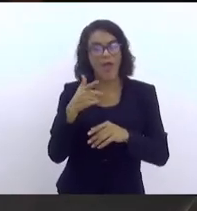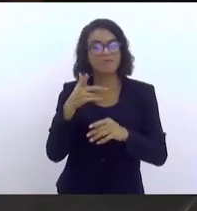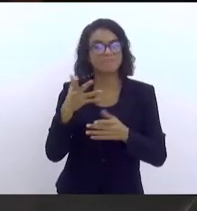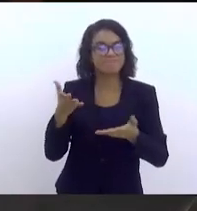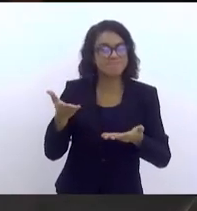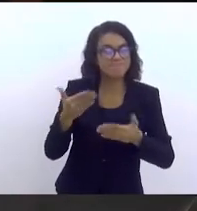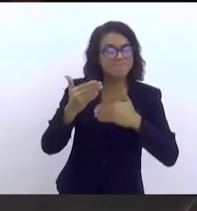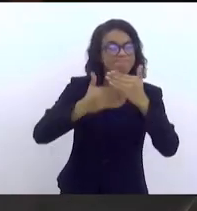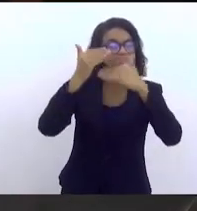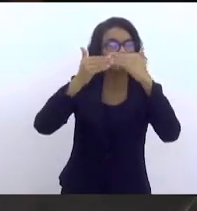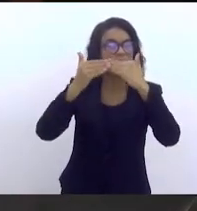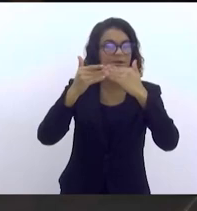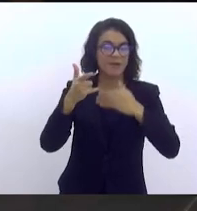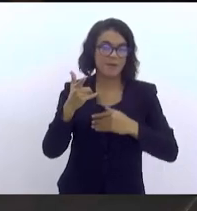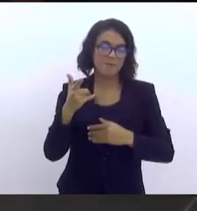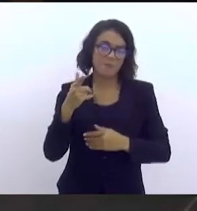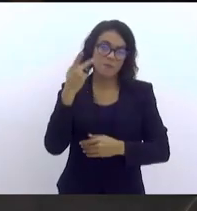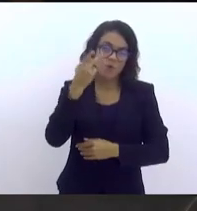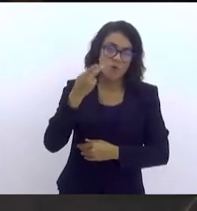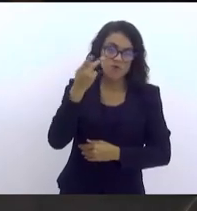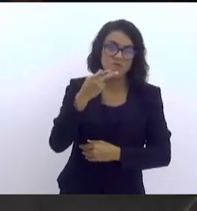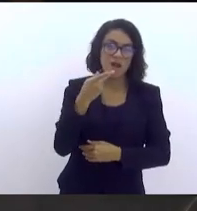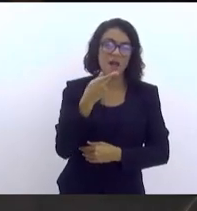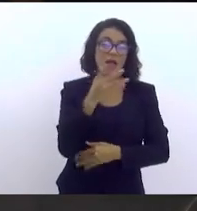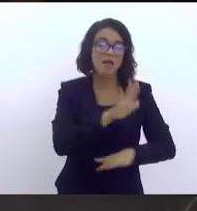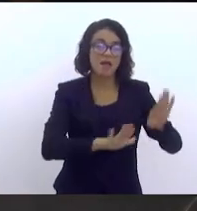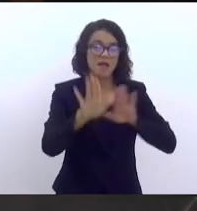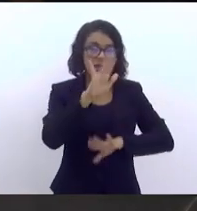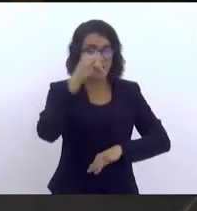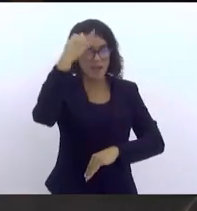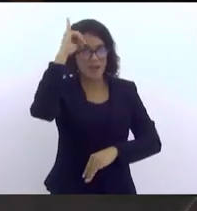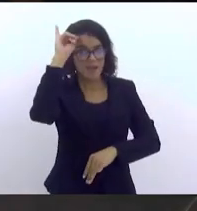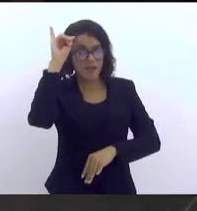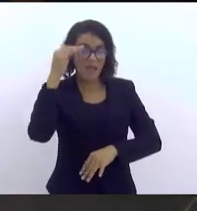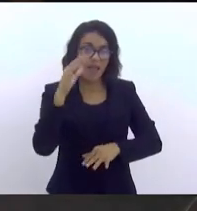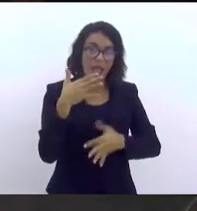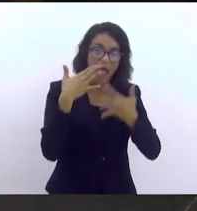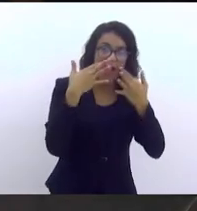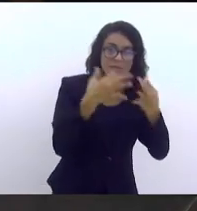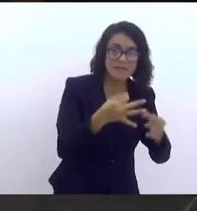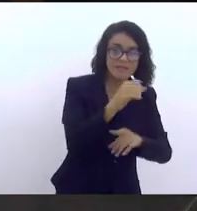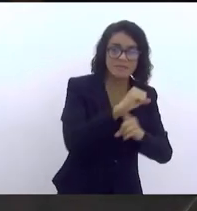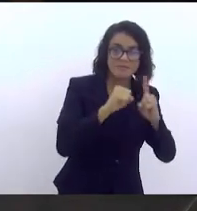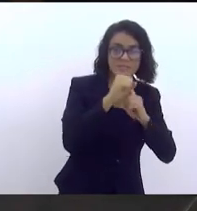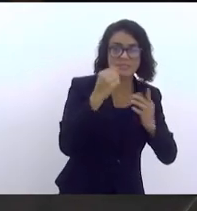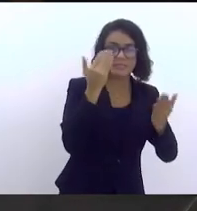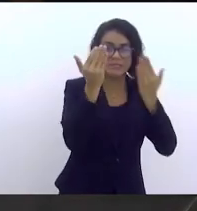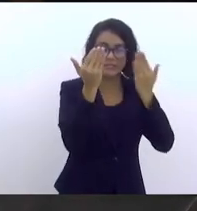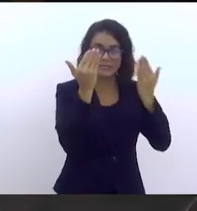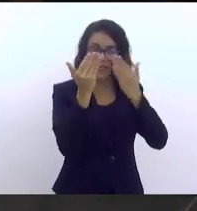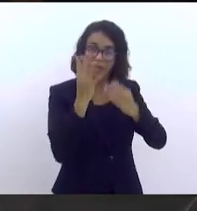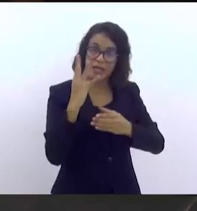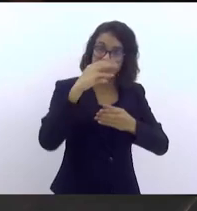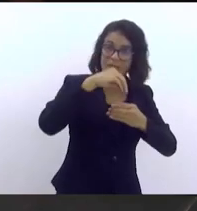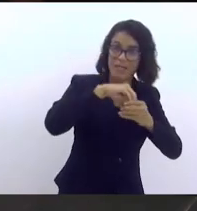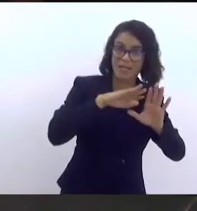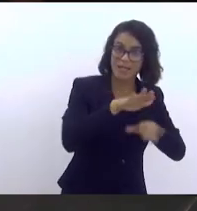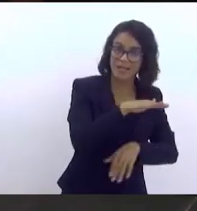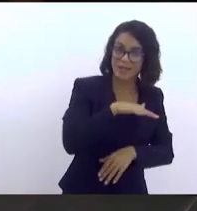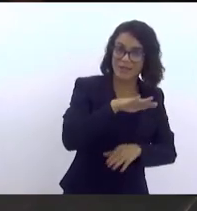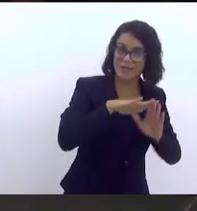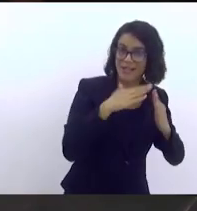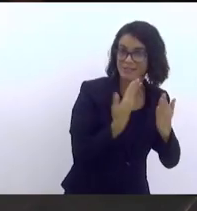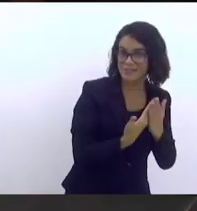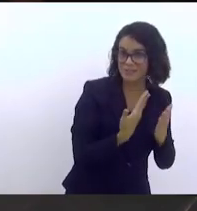certa política né dizer que a prevenção e atenção psicossocial deve então estar dentro do ambiente